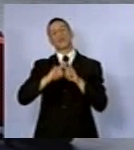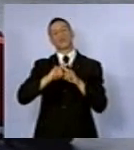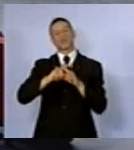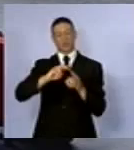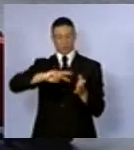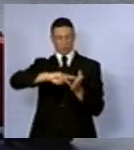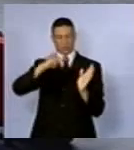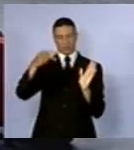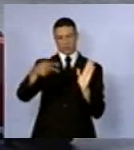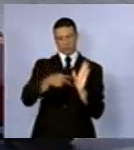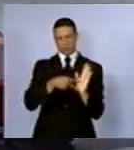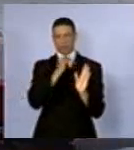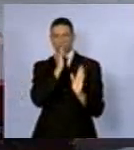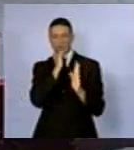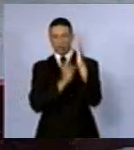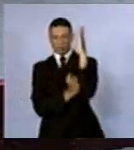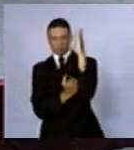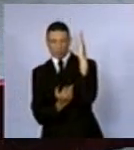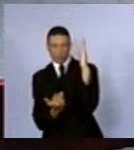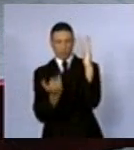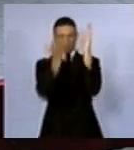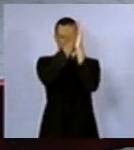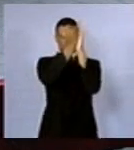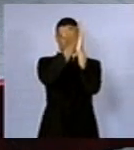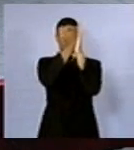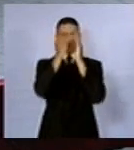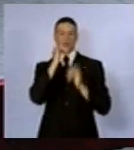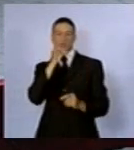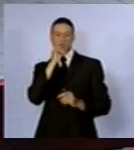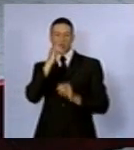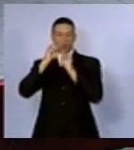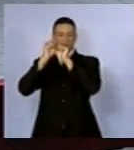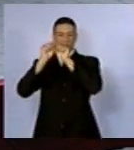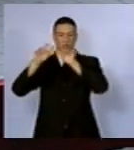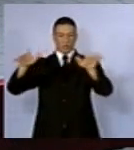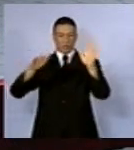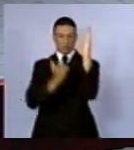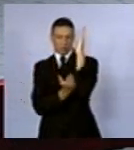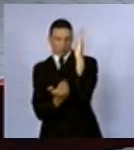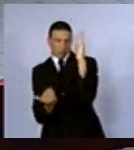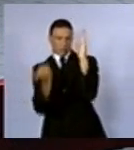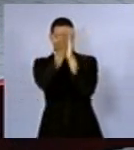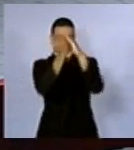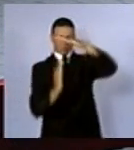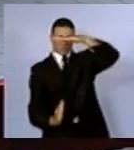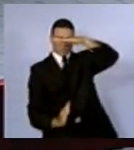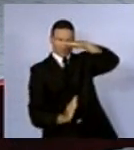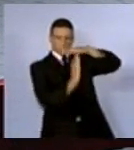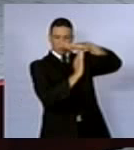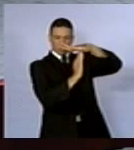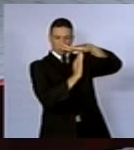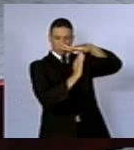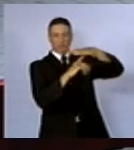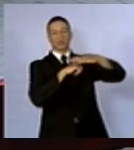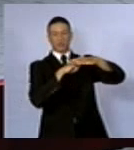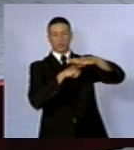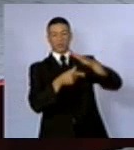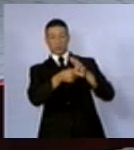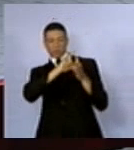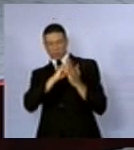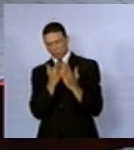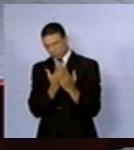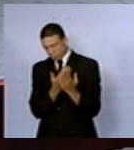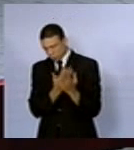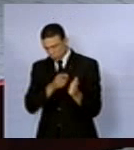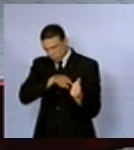um limite máximo de emissão de campo magnético. Essa definição, ela foi estudada,